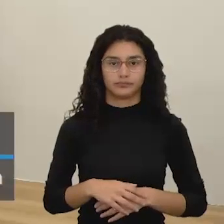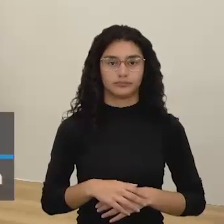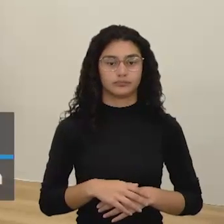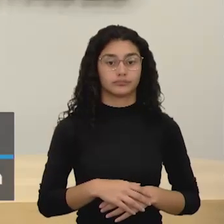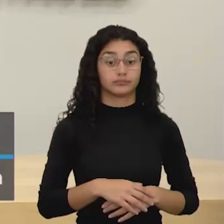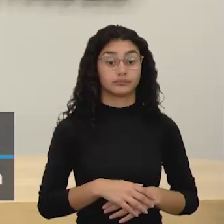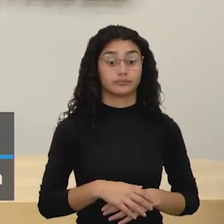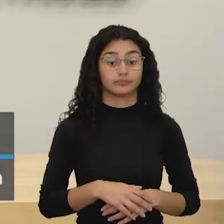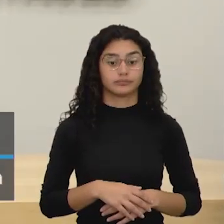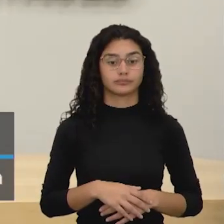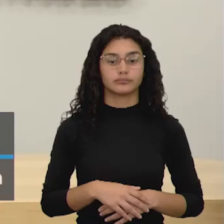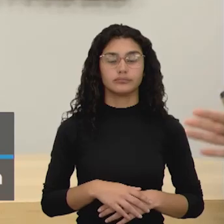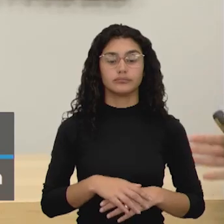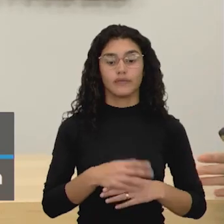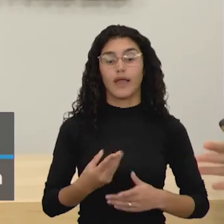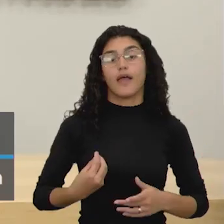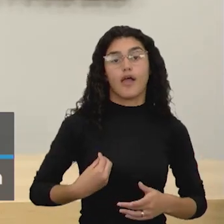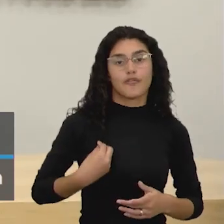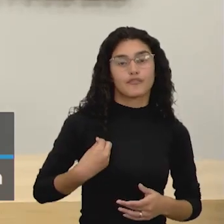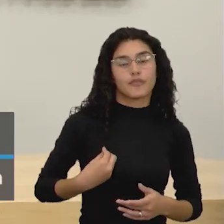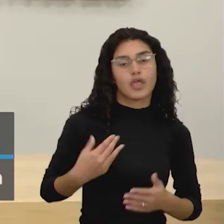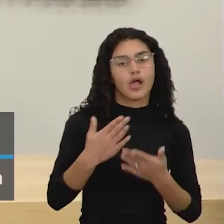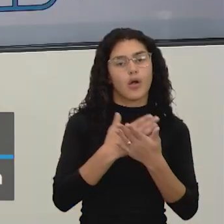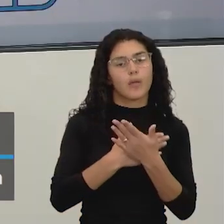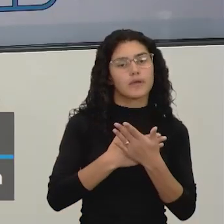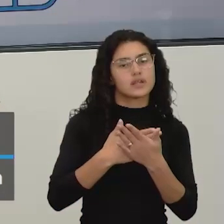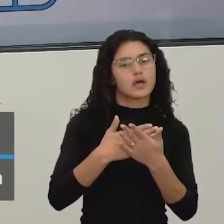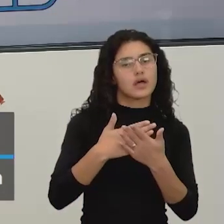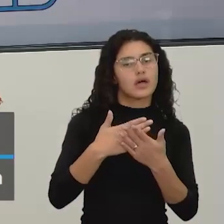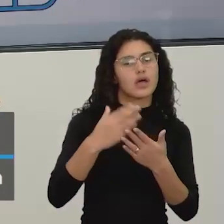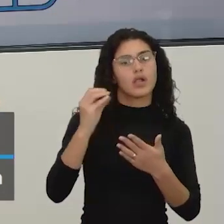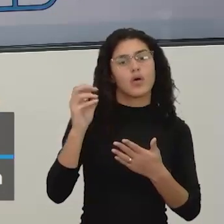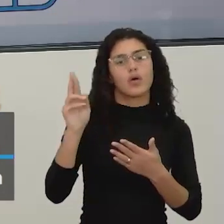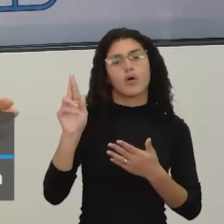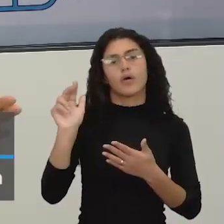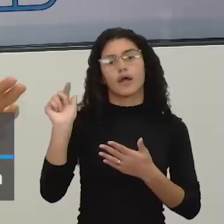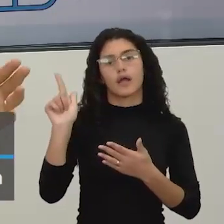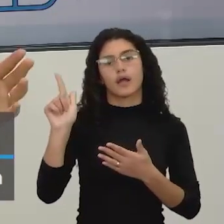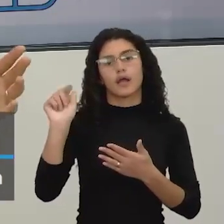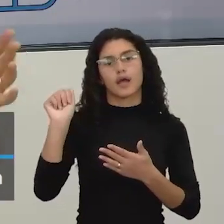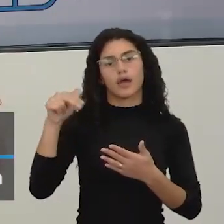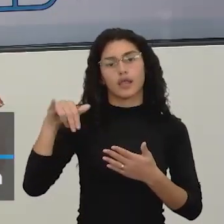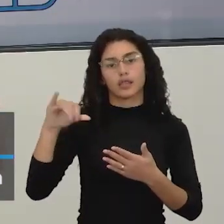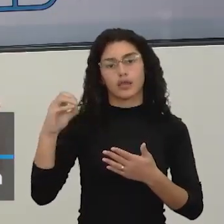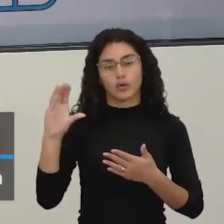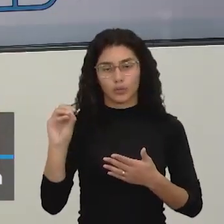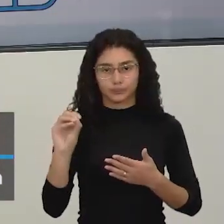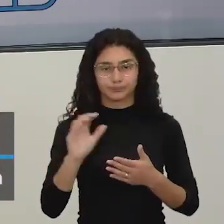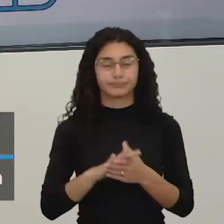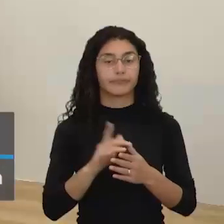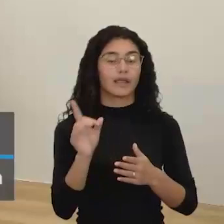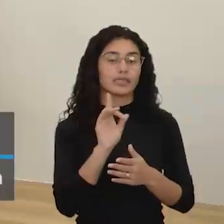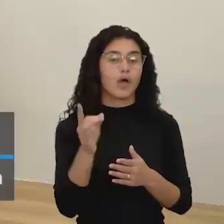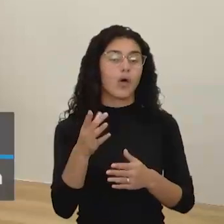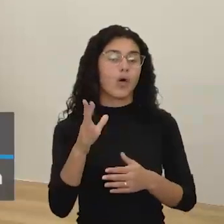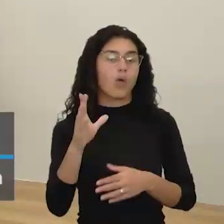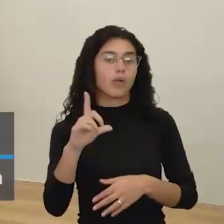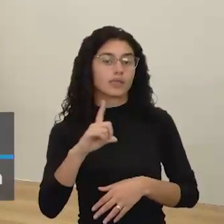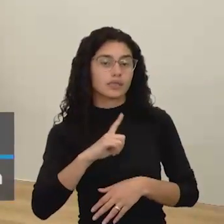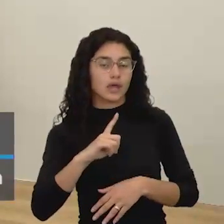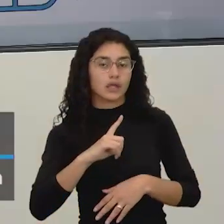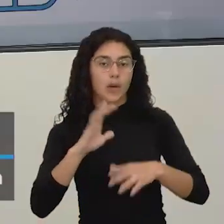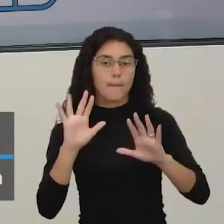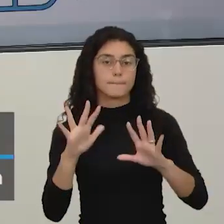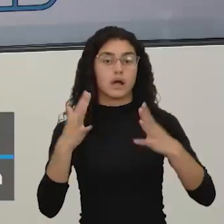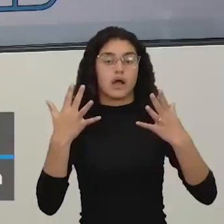isso, o inorgânico formando o orgânico. Exato, né? Não existiria nesse caso a geração espontânea, mas seria então